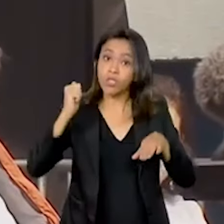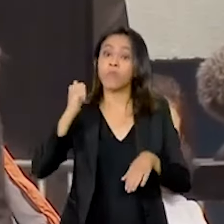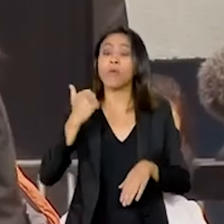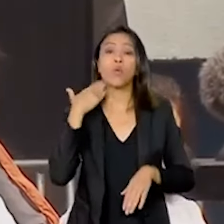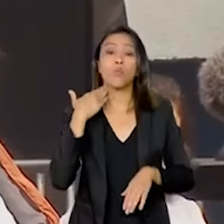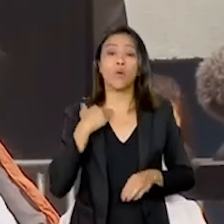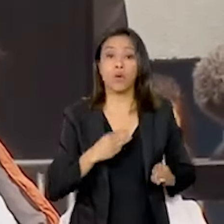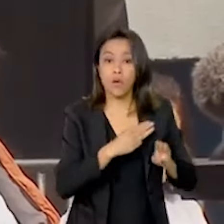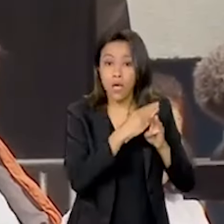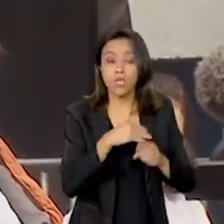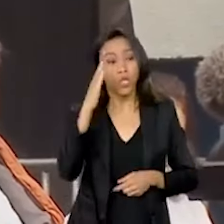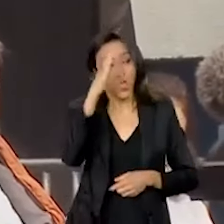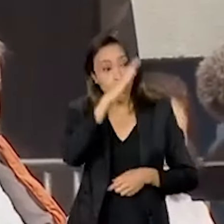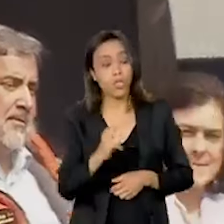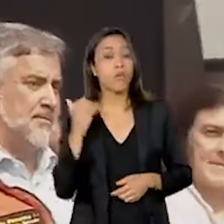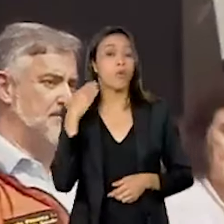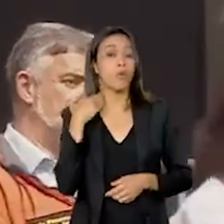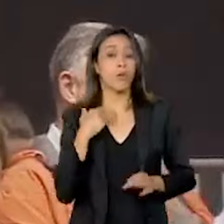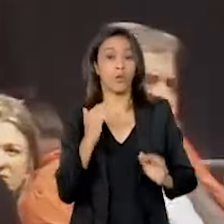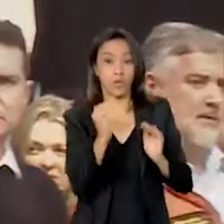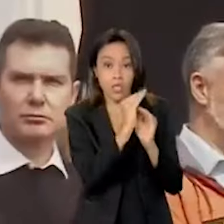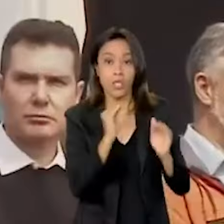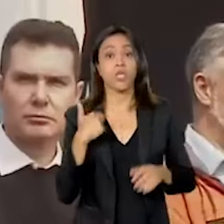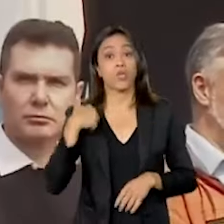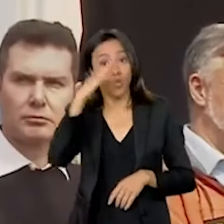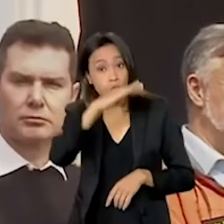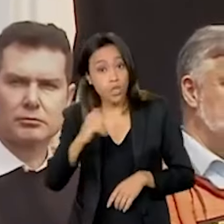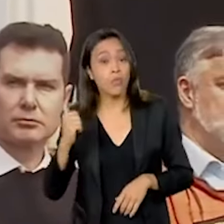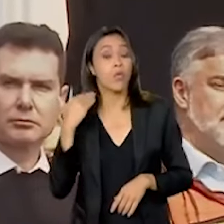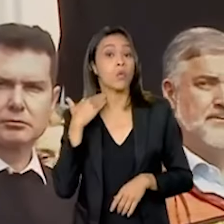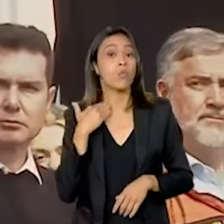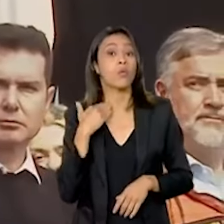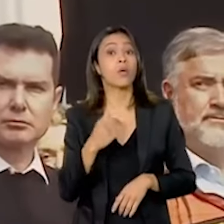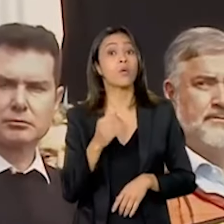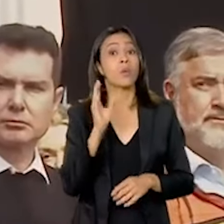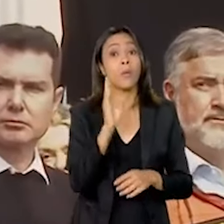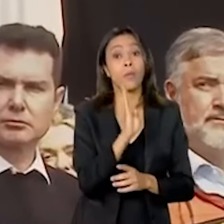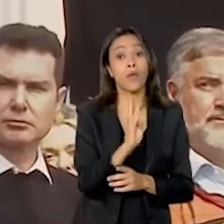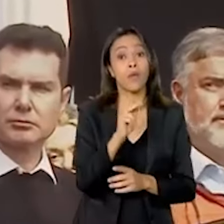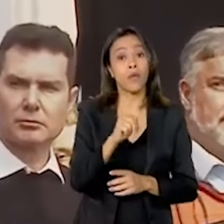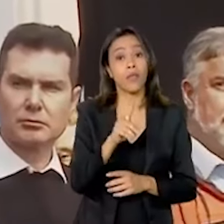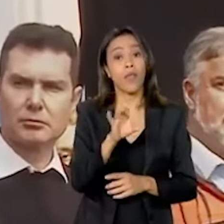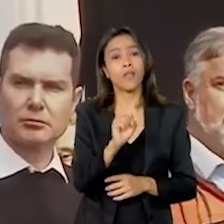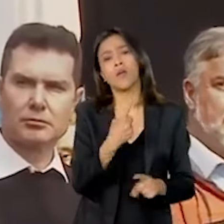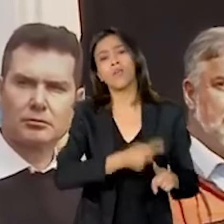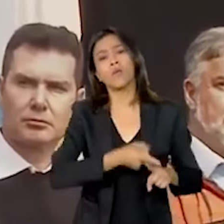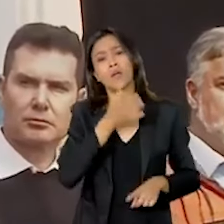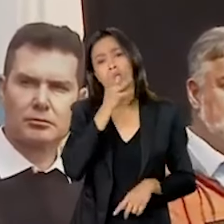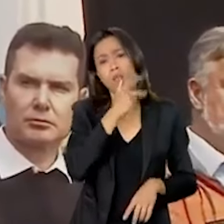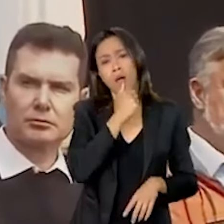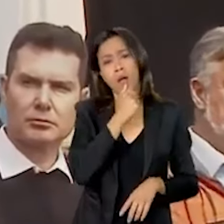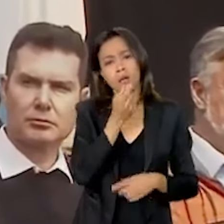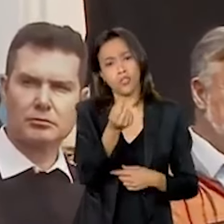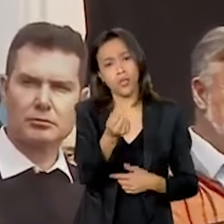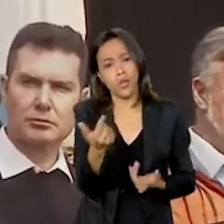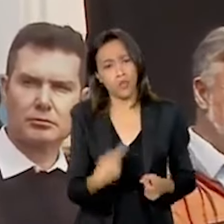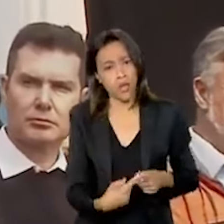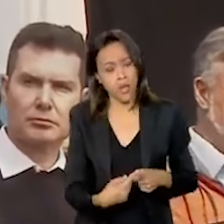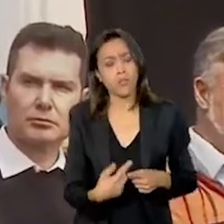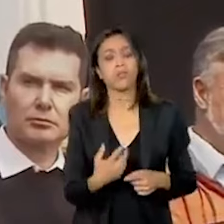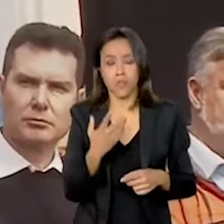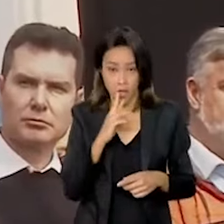Banco do Brasil, eu chamei o BNDES para discutir por que que demora o dinheiro. E por que demora? Sabe por quê?